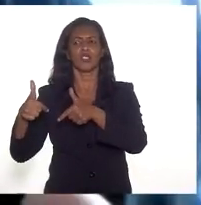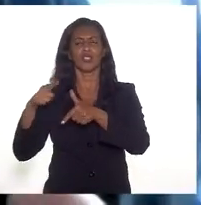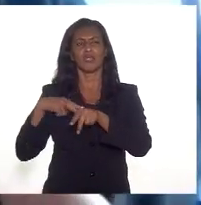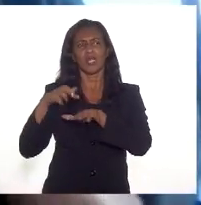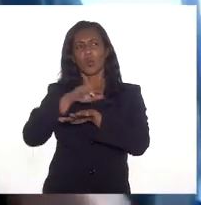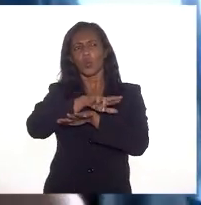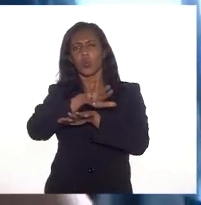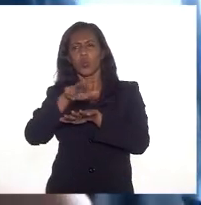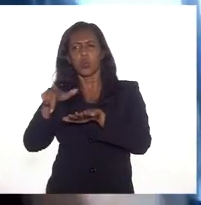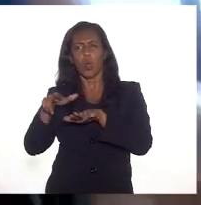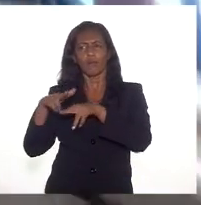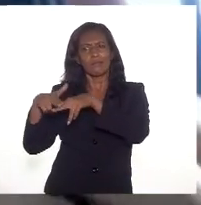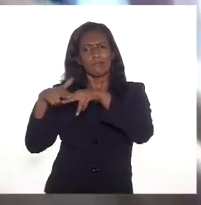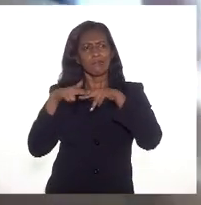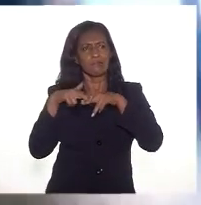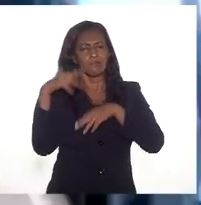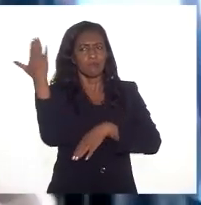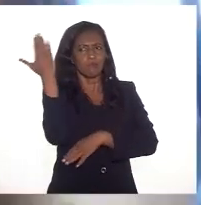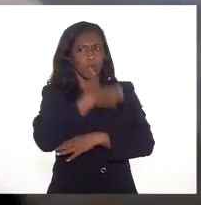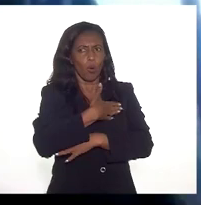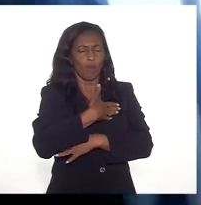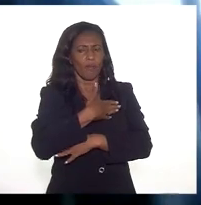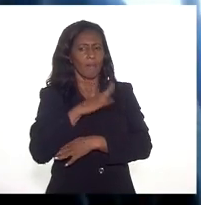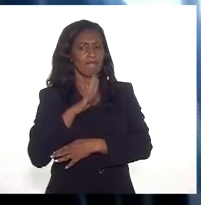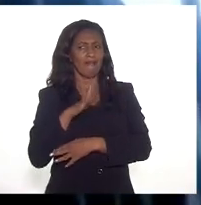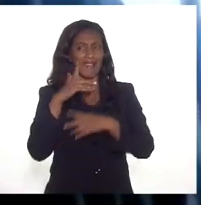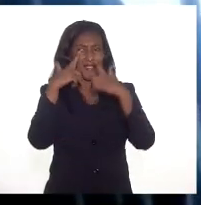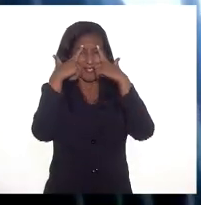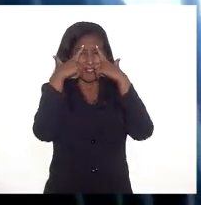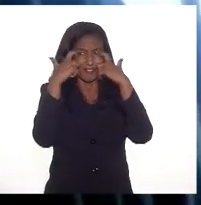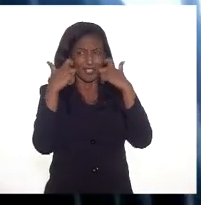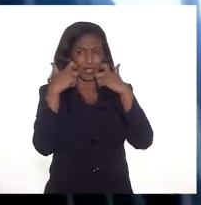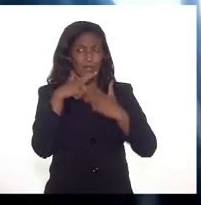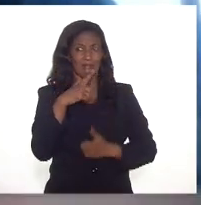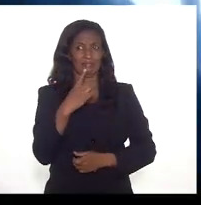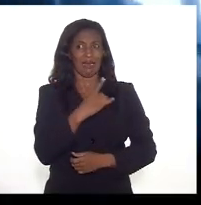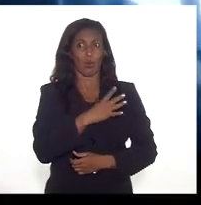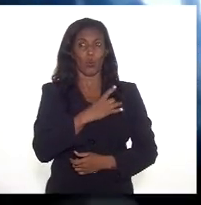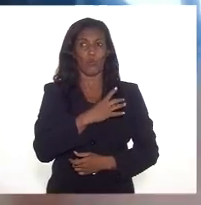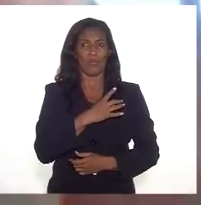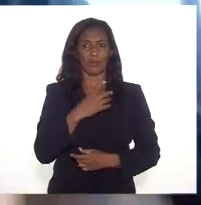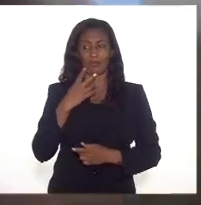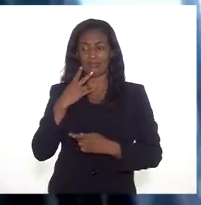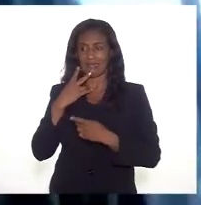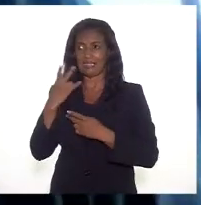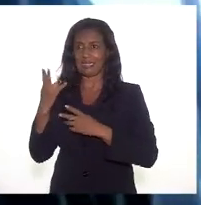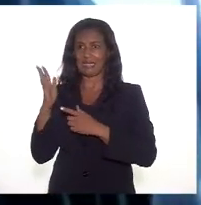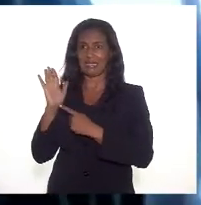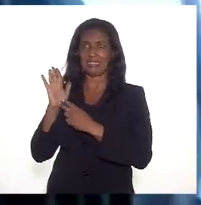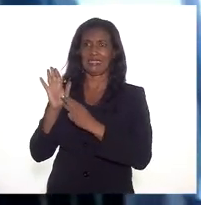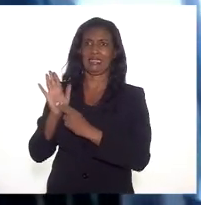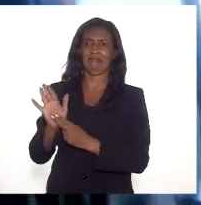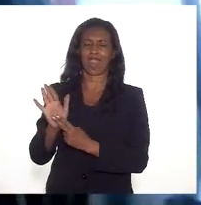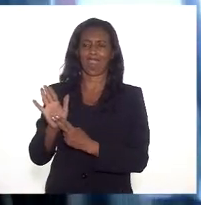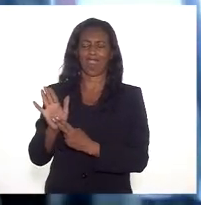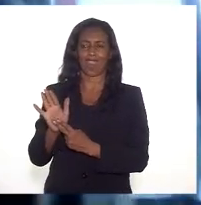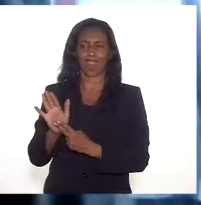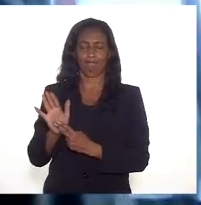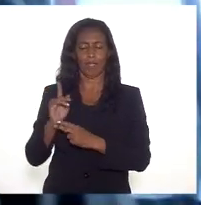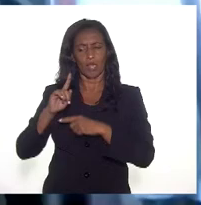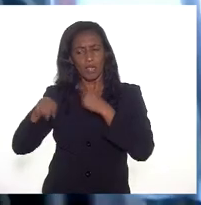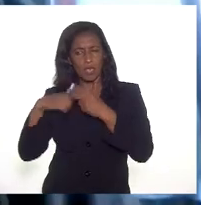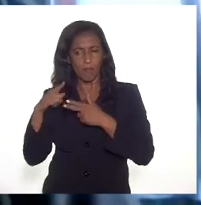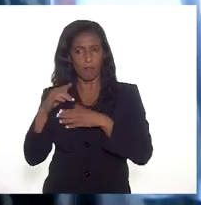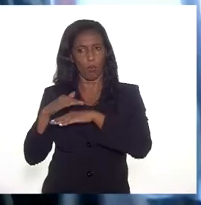de evidências, mas a principal vítima está com medo de depor. Mas isso aqui é uma coisa que eu vou tratar com a Marta depois.